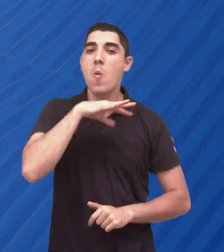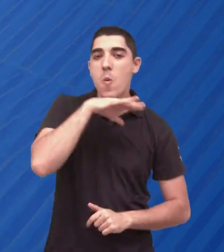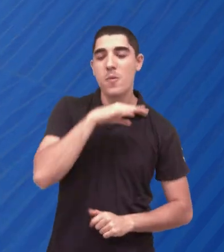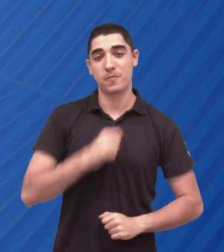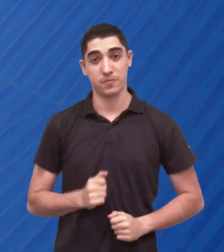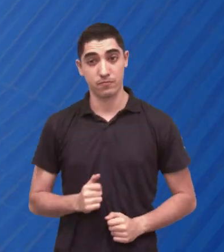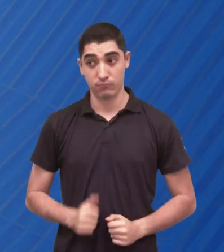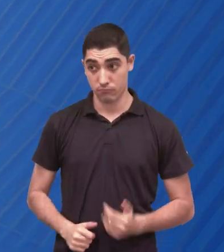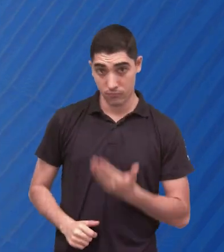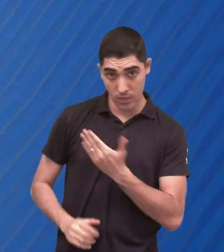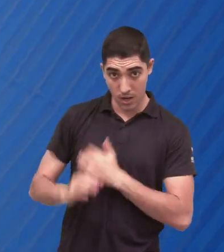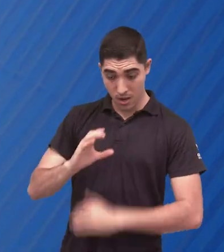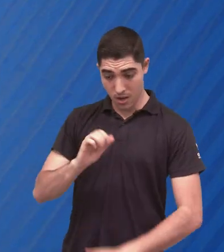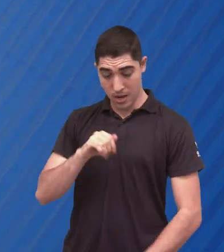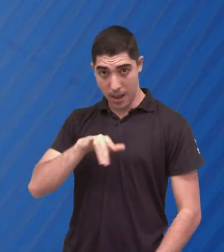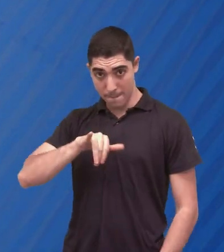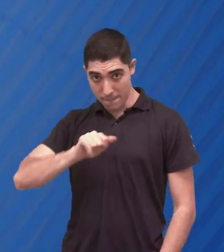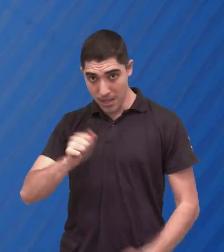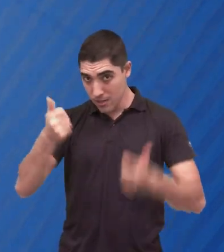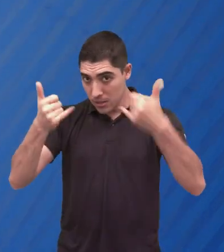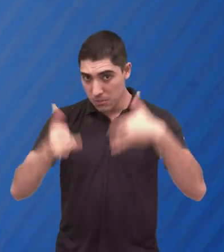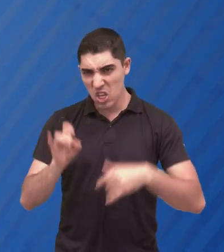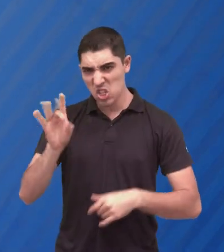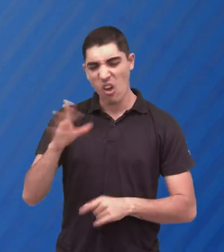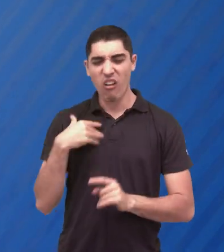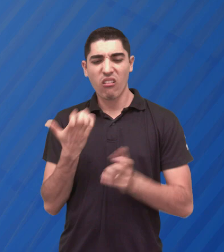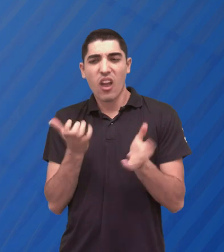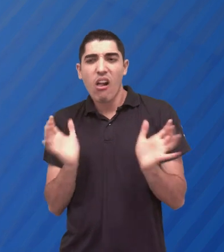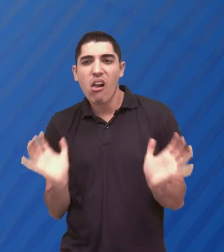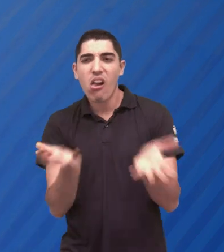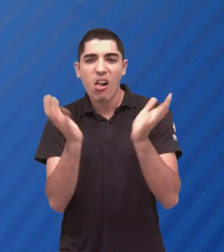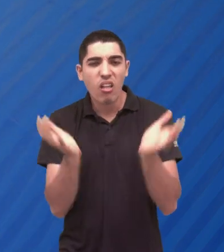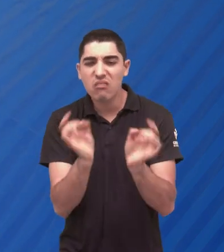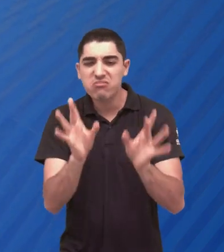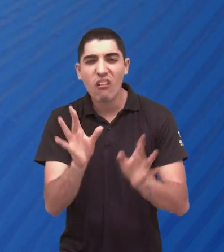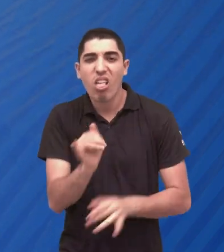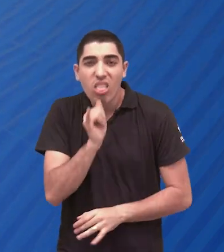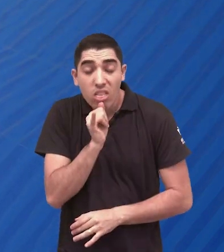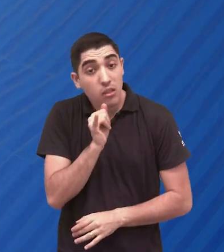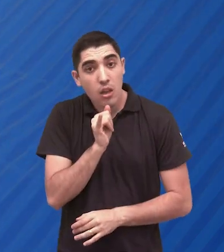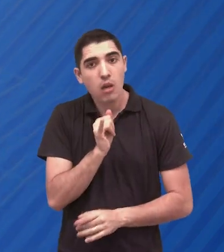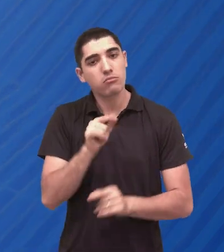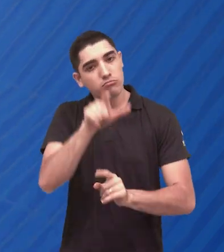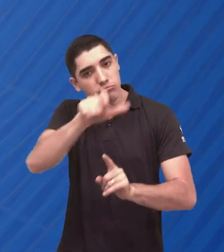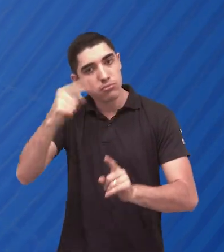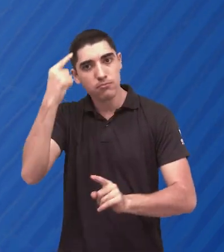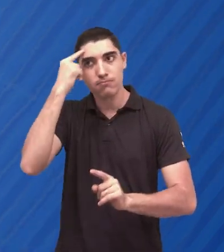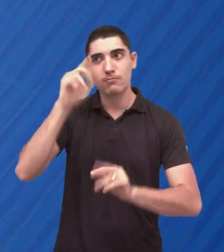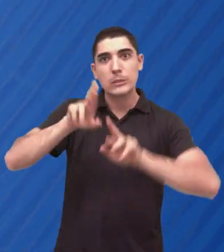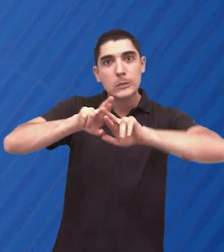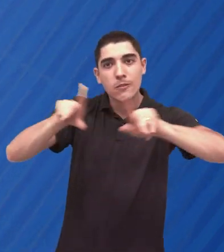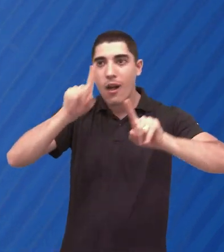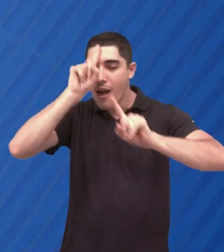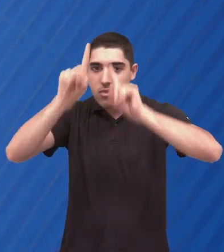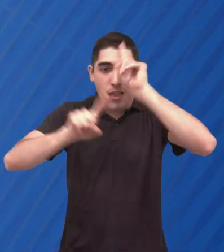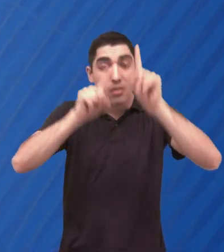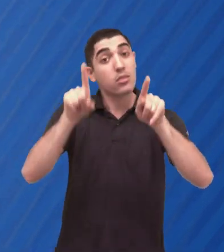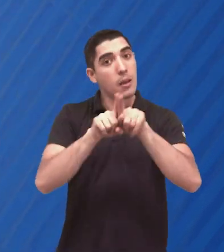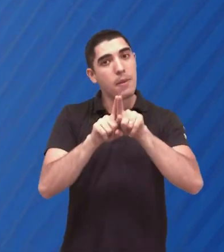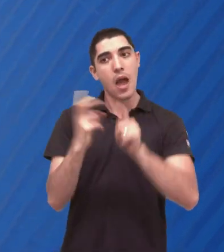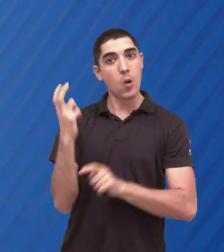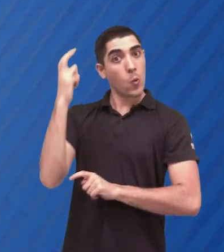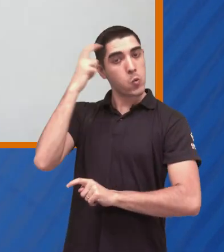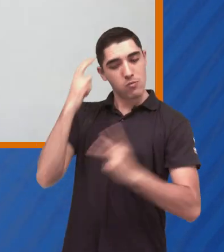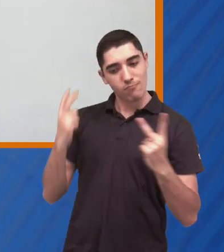Para Camila, a meta não é influenciar por influenciar. Ela busca estimular um pensamento crítico nos seguidores e também